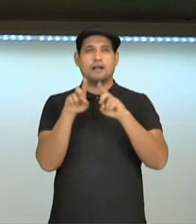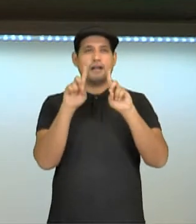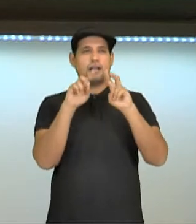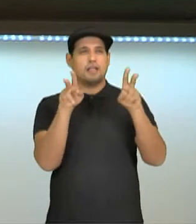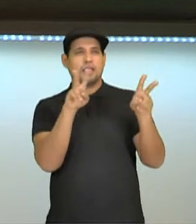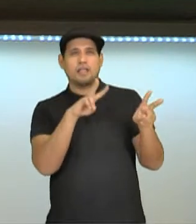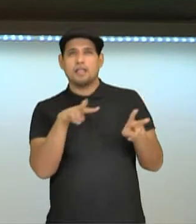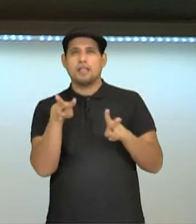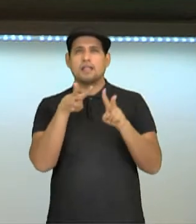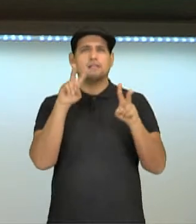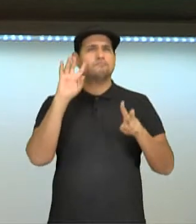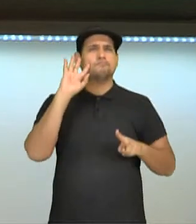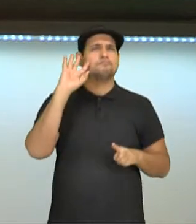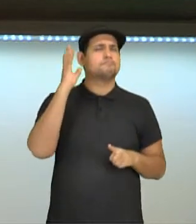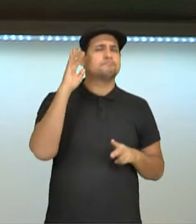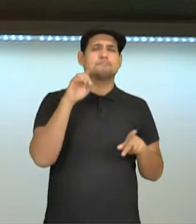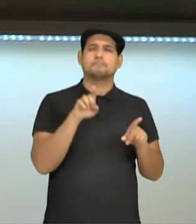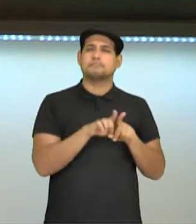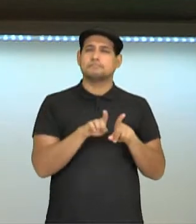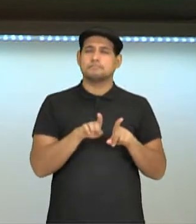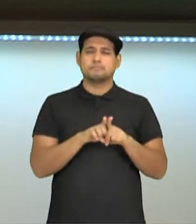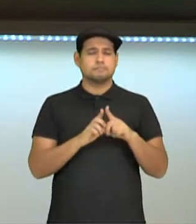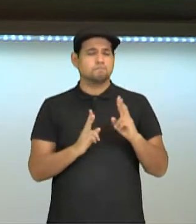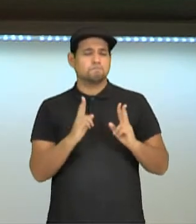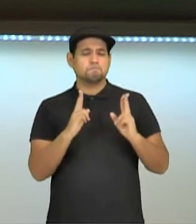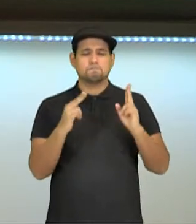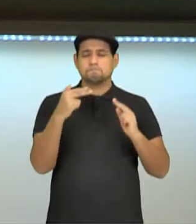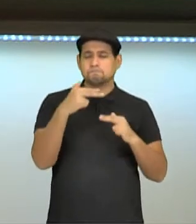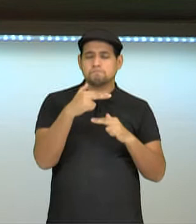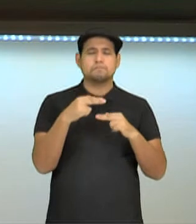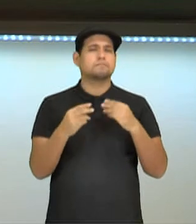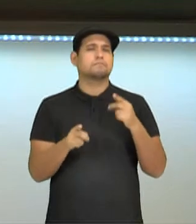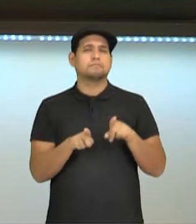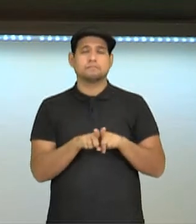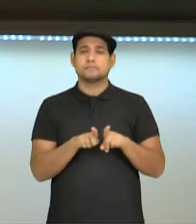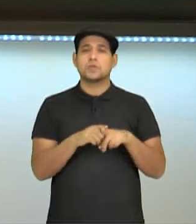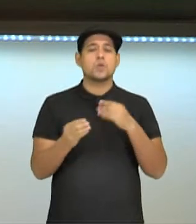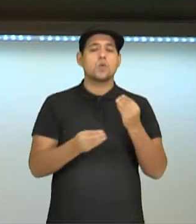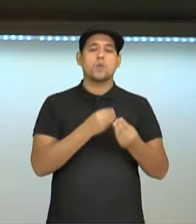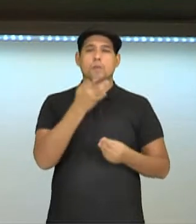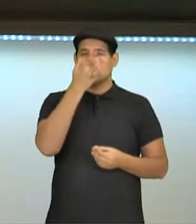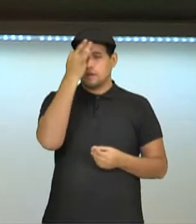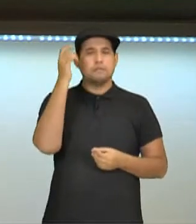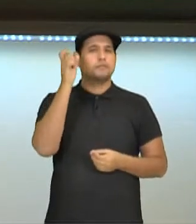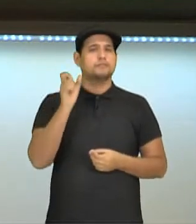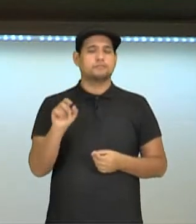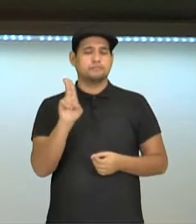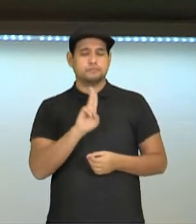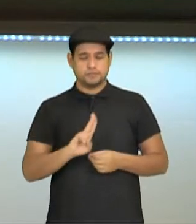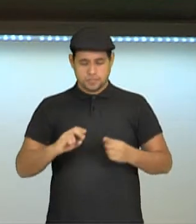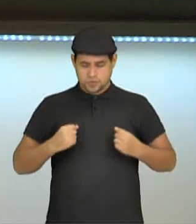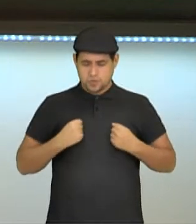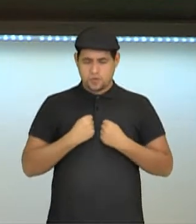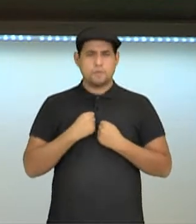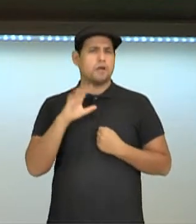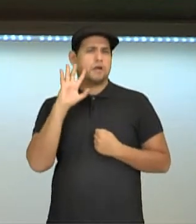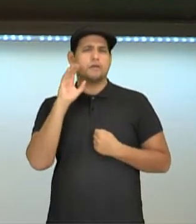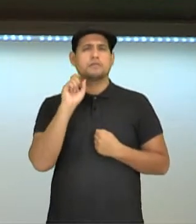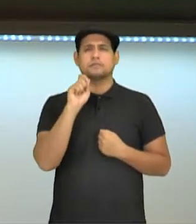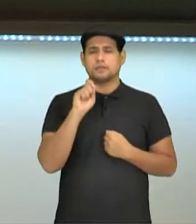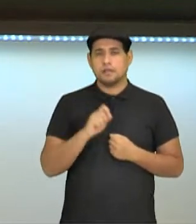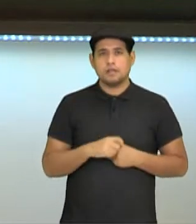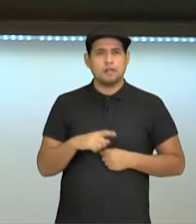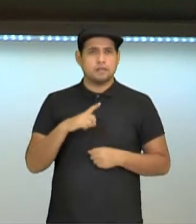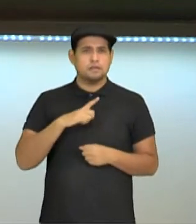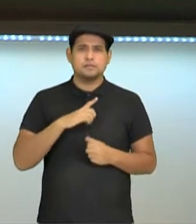imagem, o que acontecia nessa cena, né? Como que as pessoas estavam vestidas, o que estava acontecendo, será que